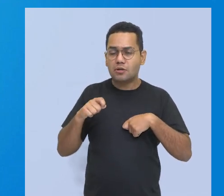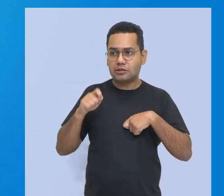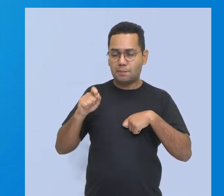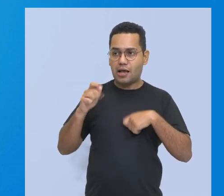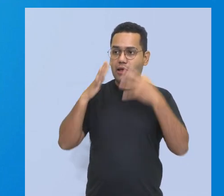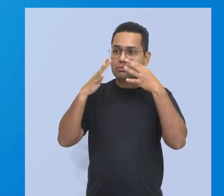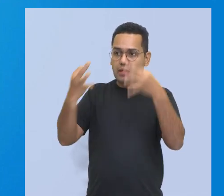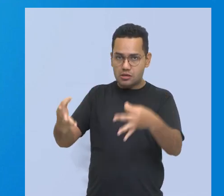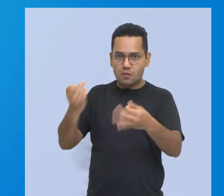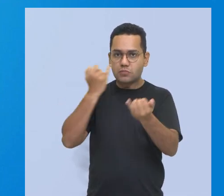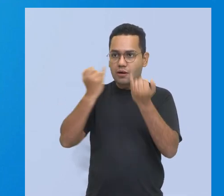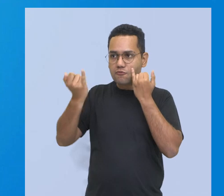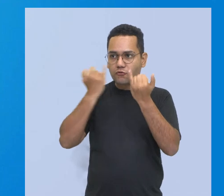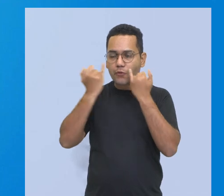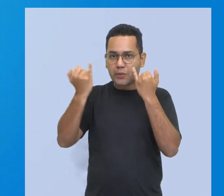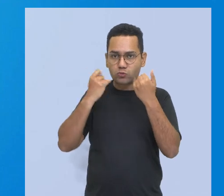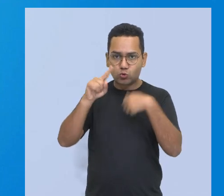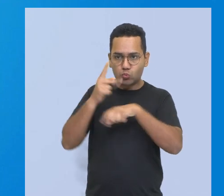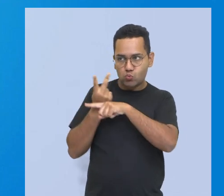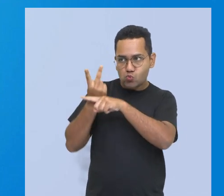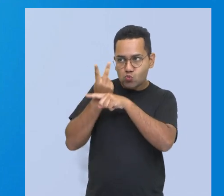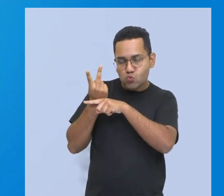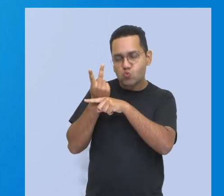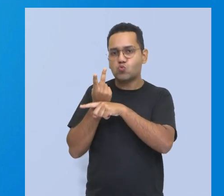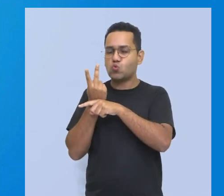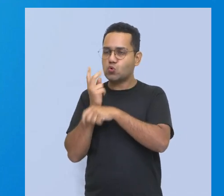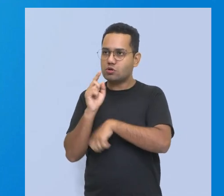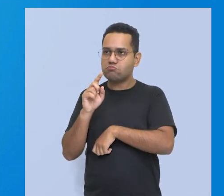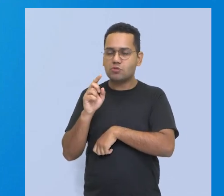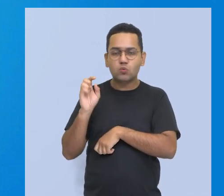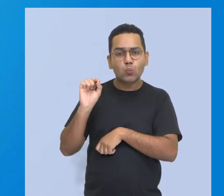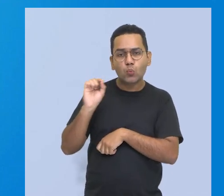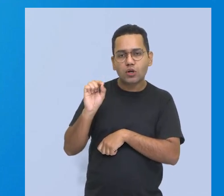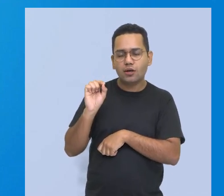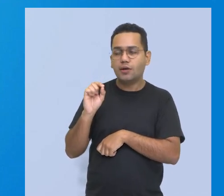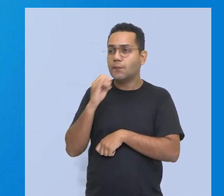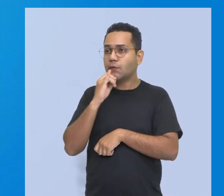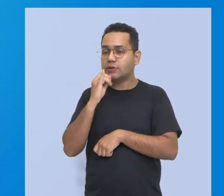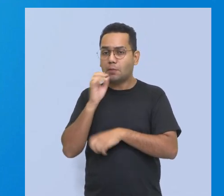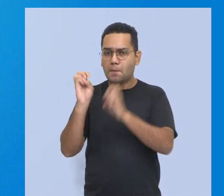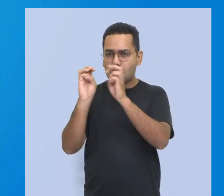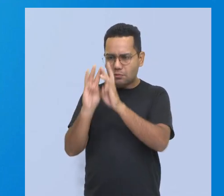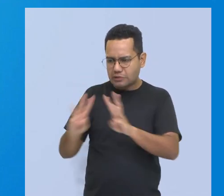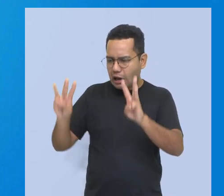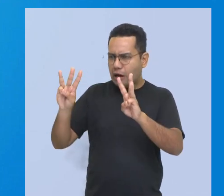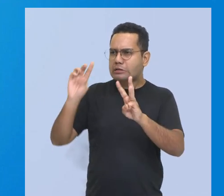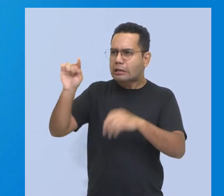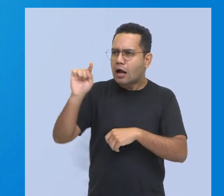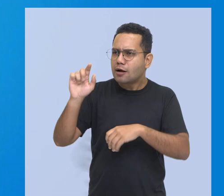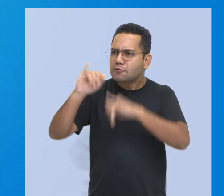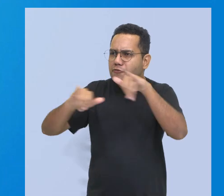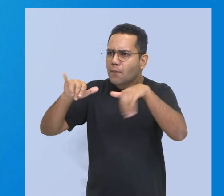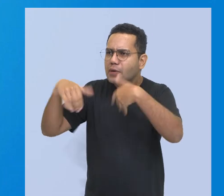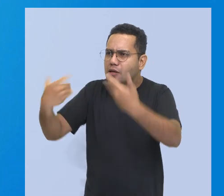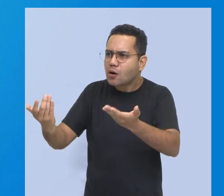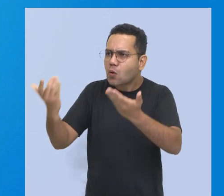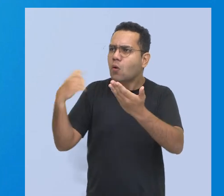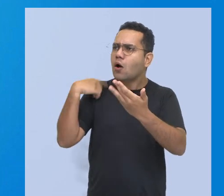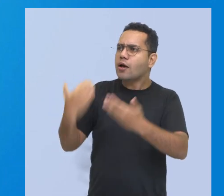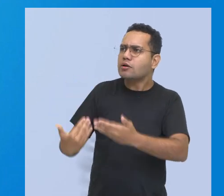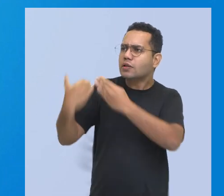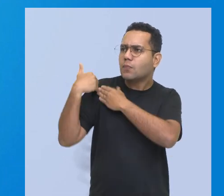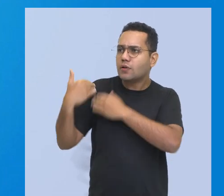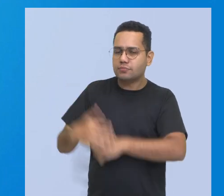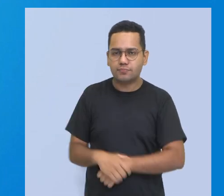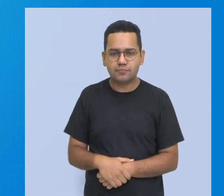estamos absorvendo, né? Com o tipo de material que estamos lendo, quem é o propagador daquela notícia. E o que seria fake news?